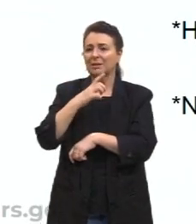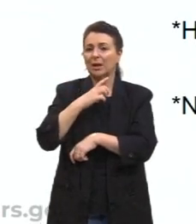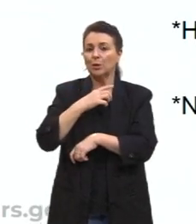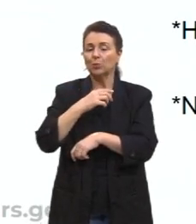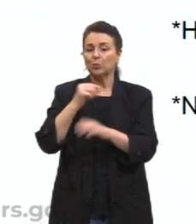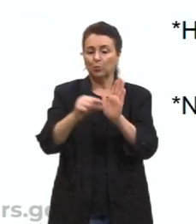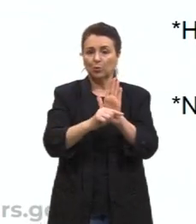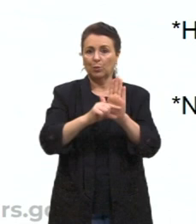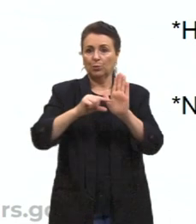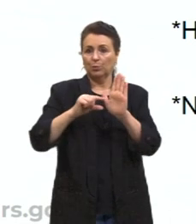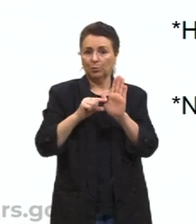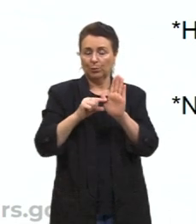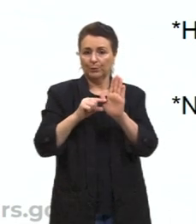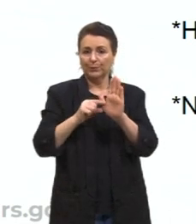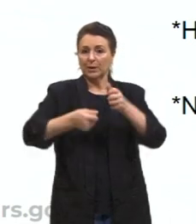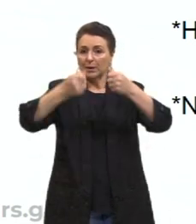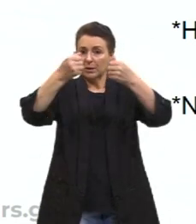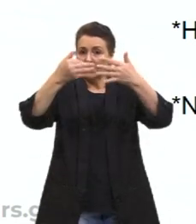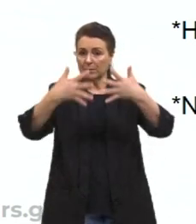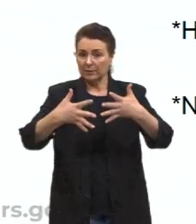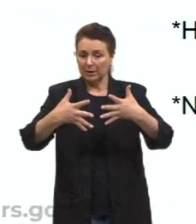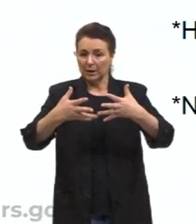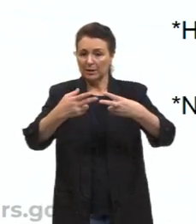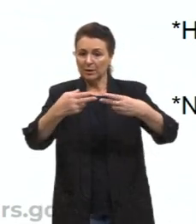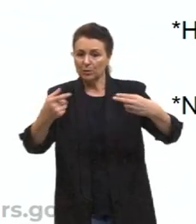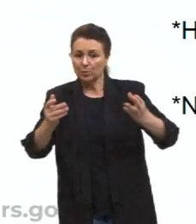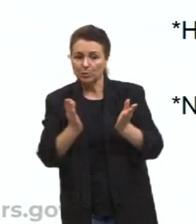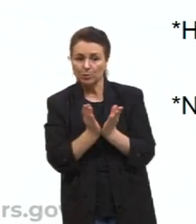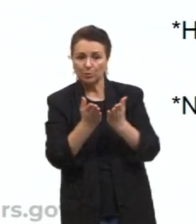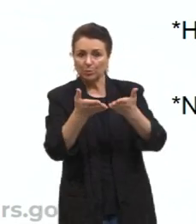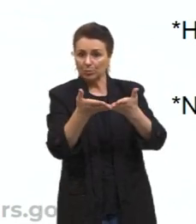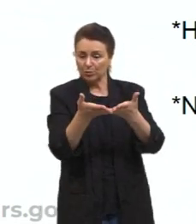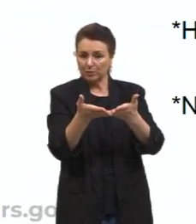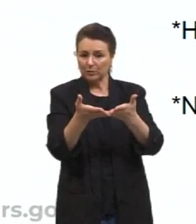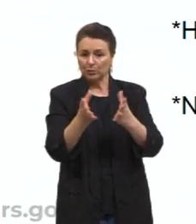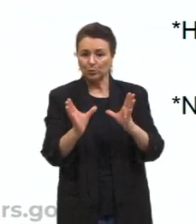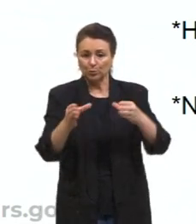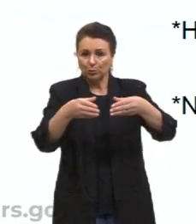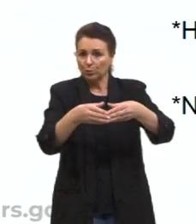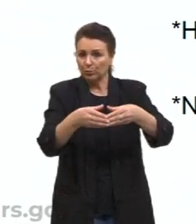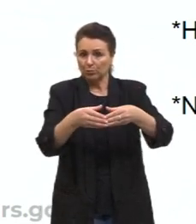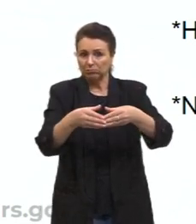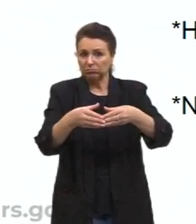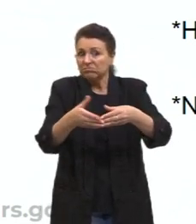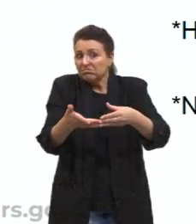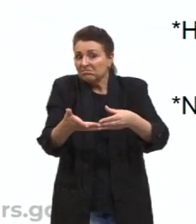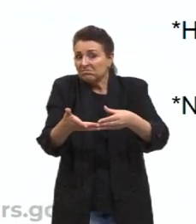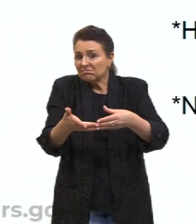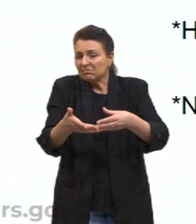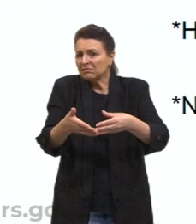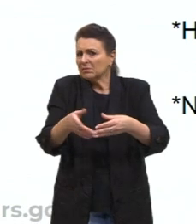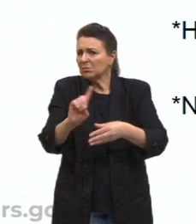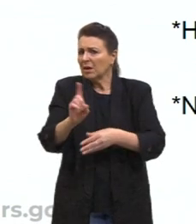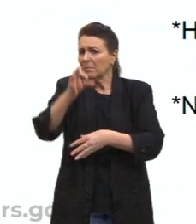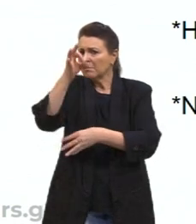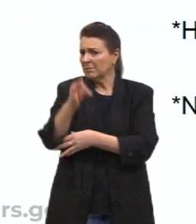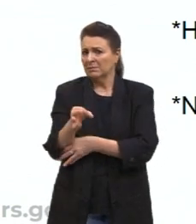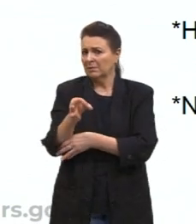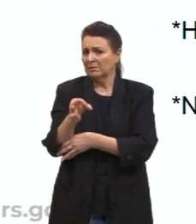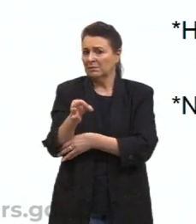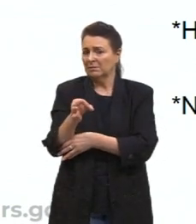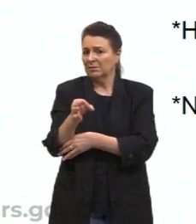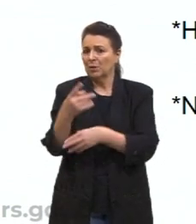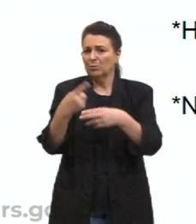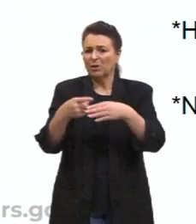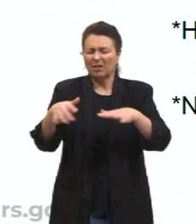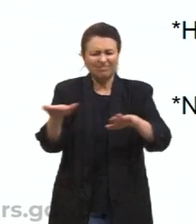rickback os bens coletivos não estão mais garantidos ele ele destaca muito isso que a destruição